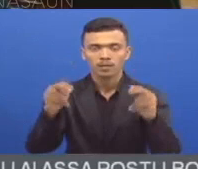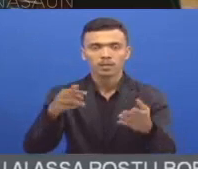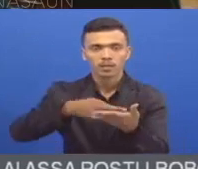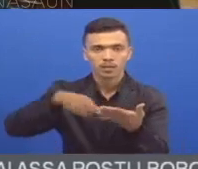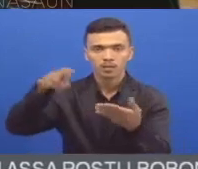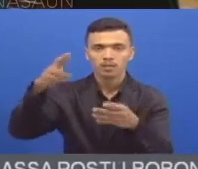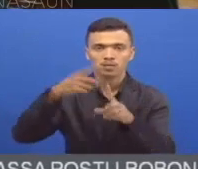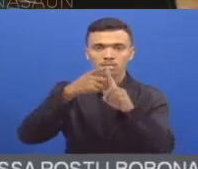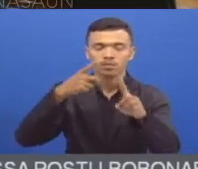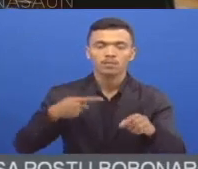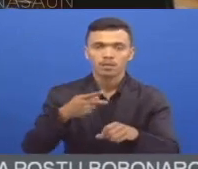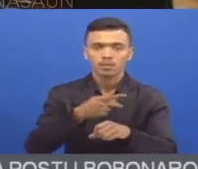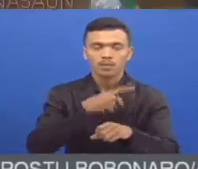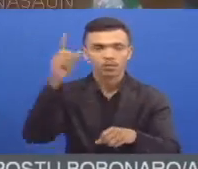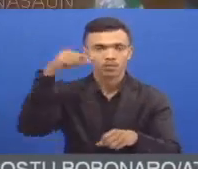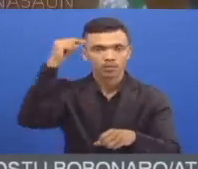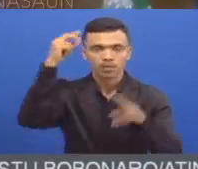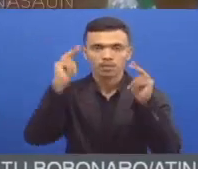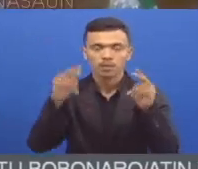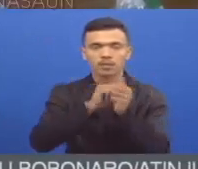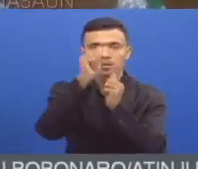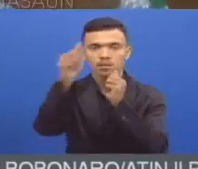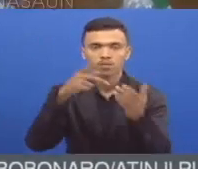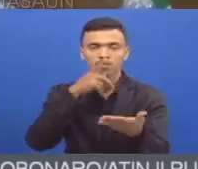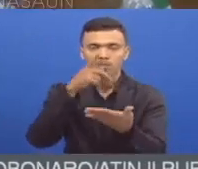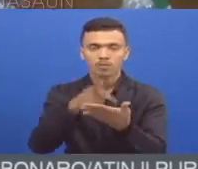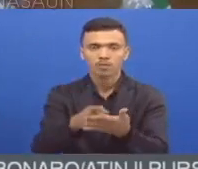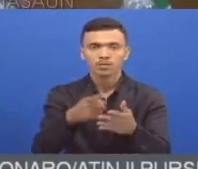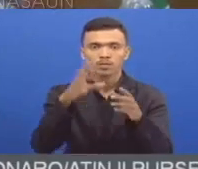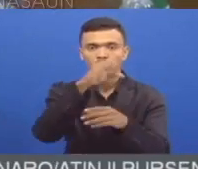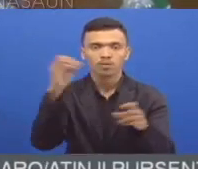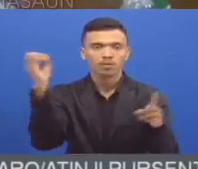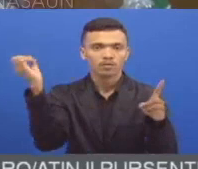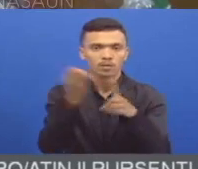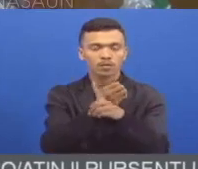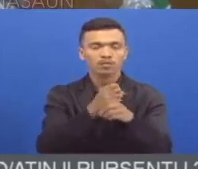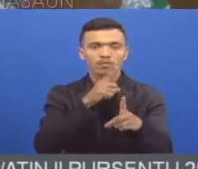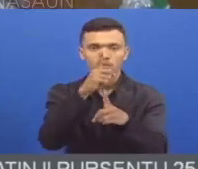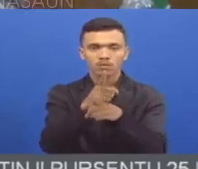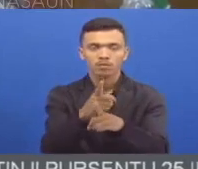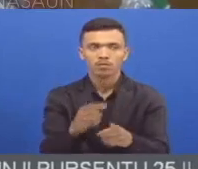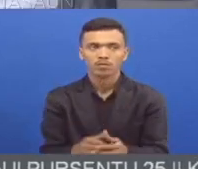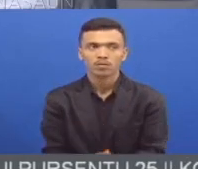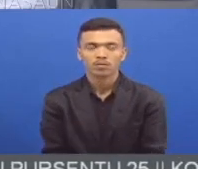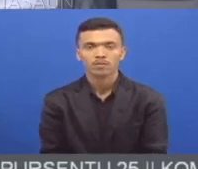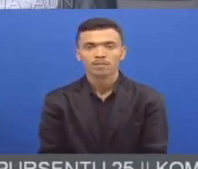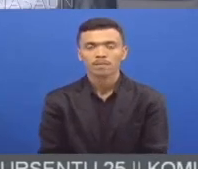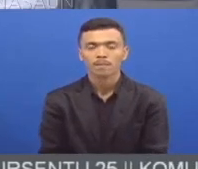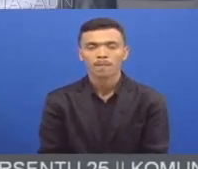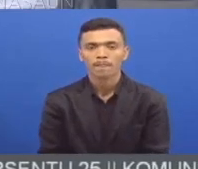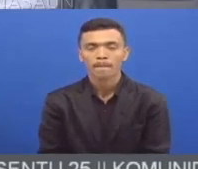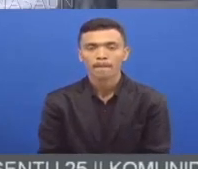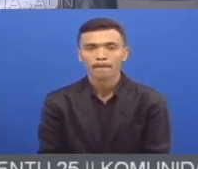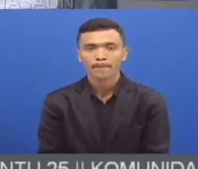Parlamento Nacional, governo precisa hato pedido autorização ou definição no objetivo claro. A minha técnica sira,